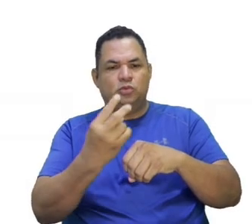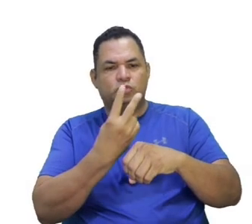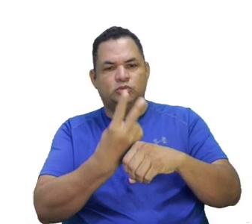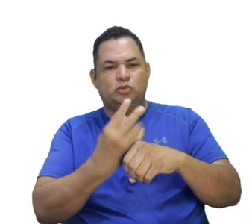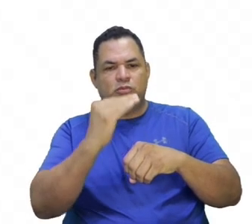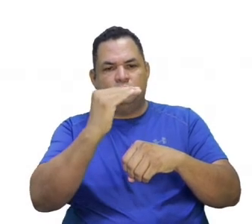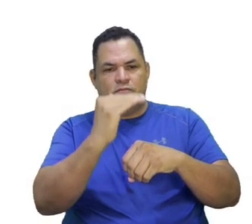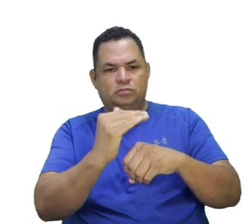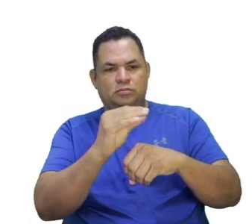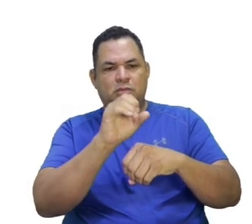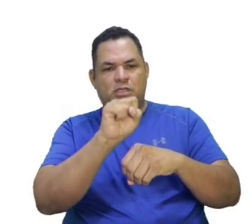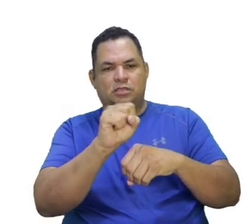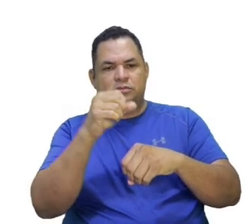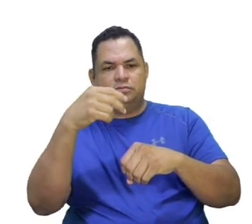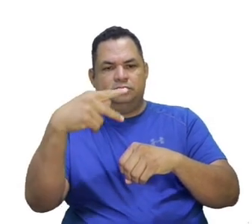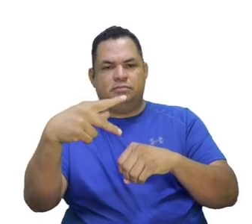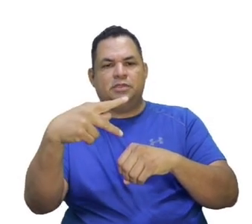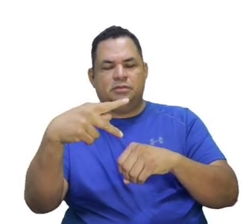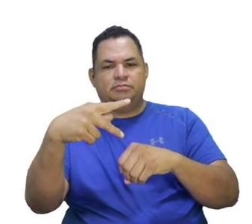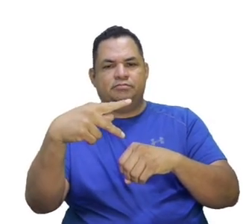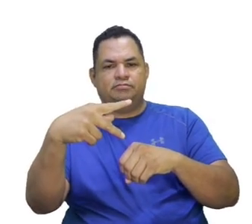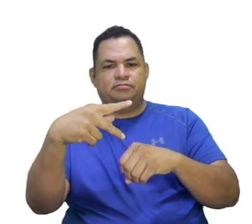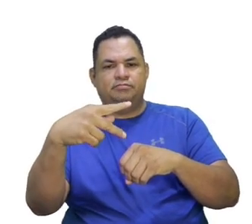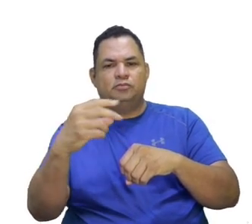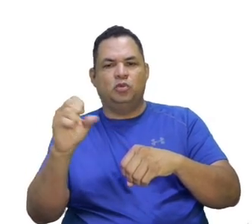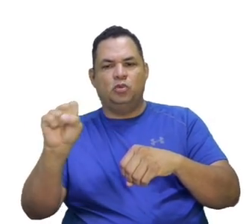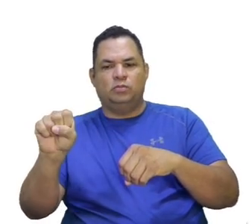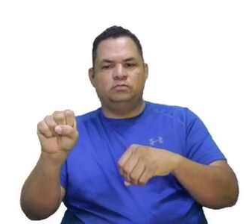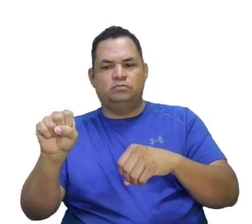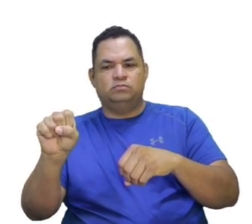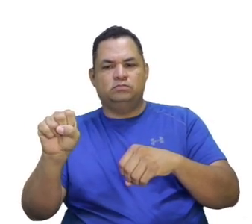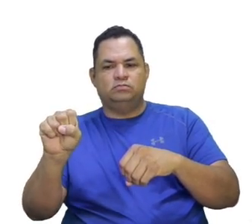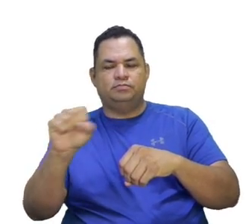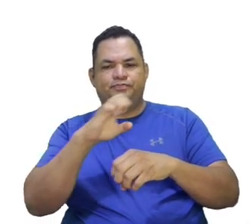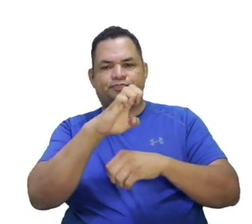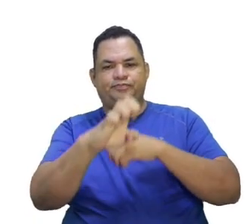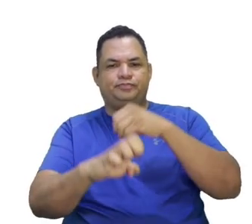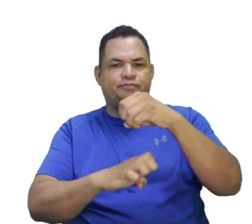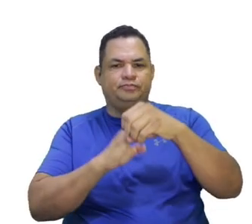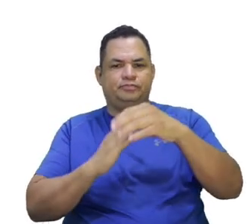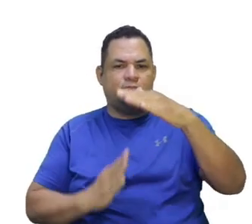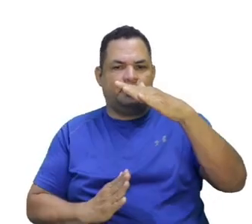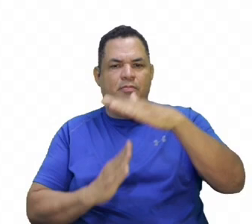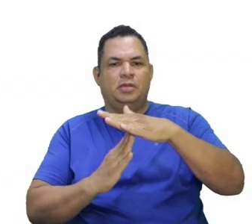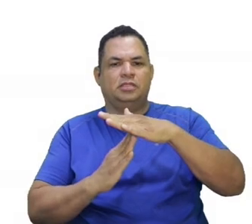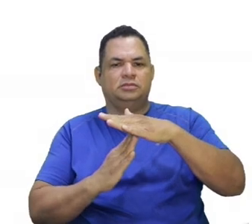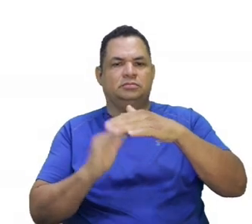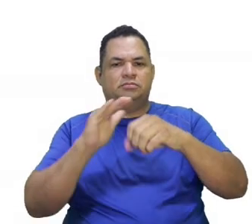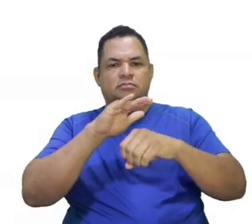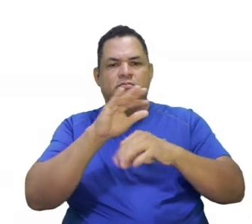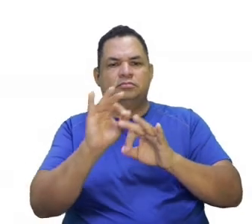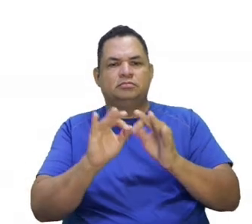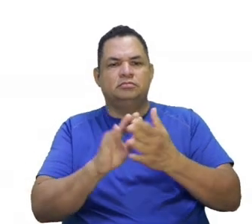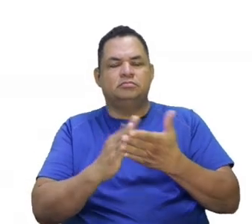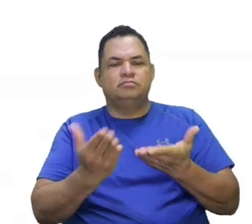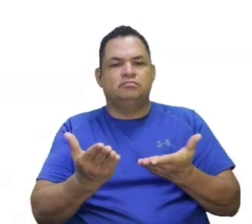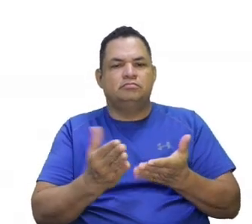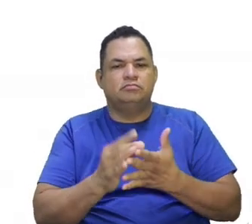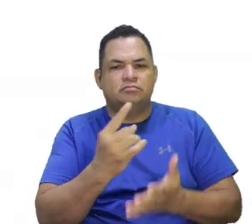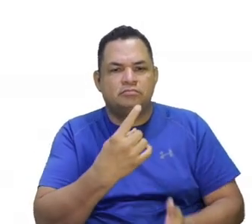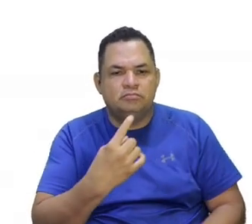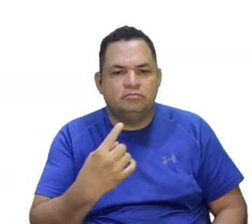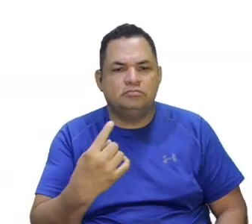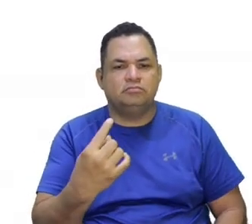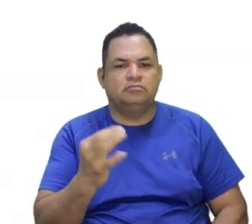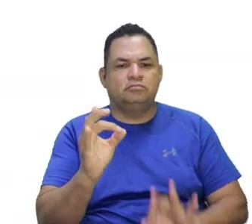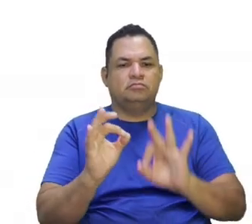O S e o P. Por isso que ela tem 8 elétrons no máximo nessa camada. E assim a gente